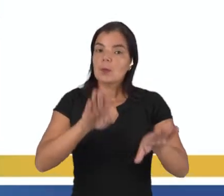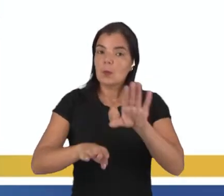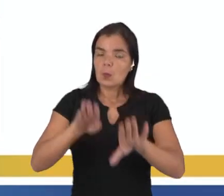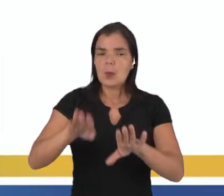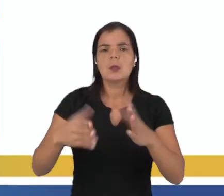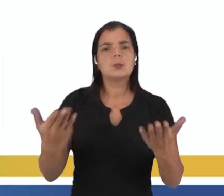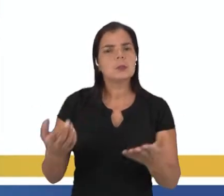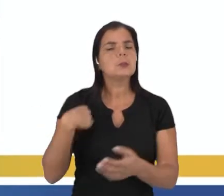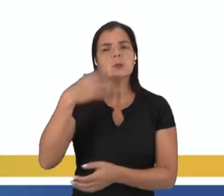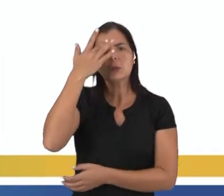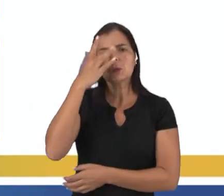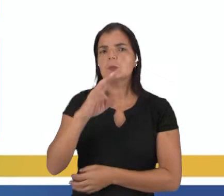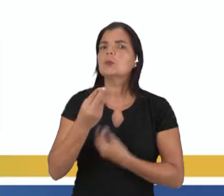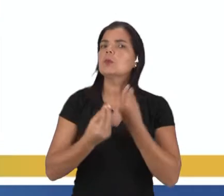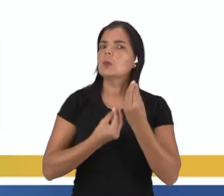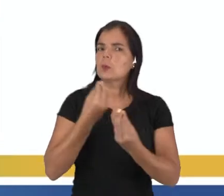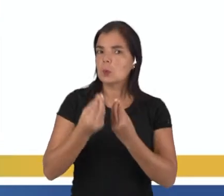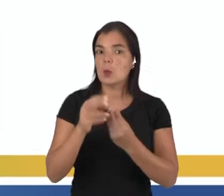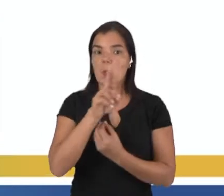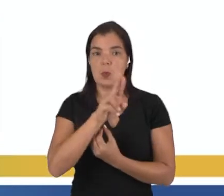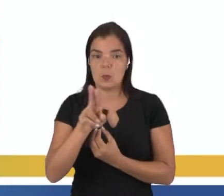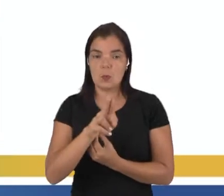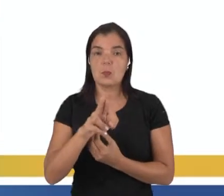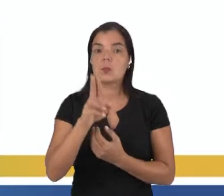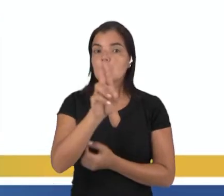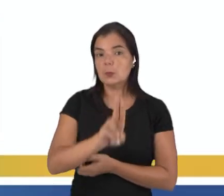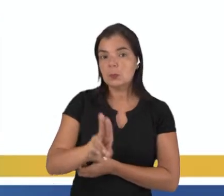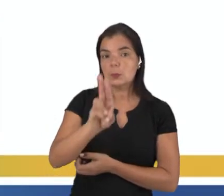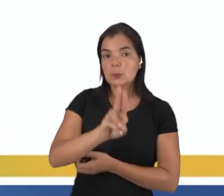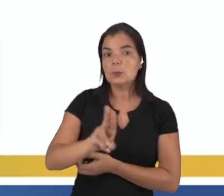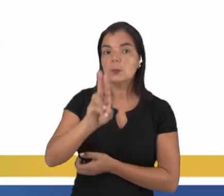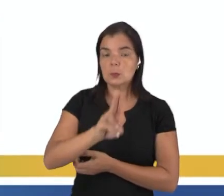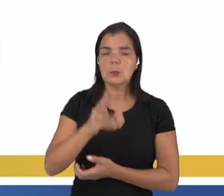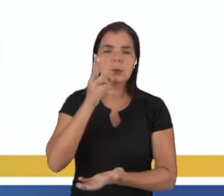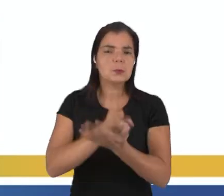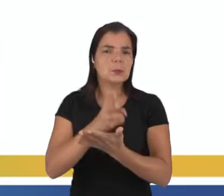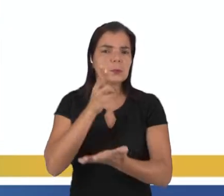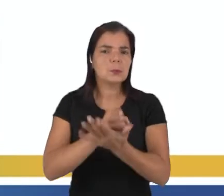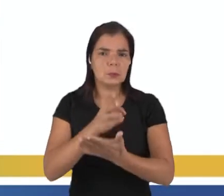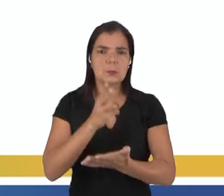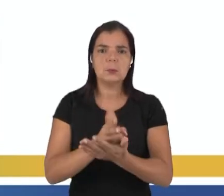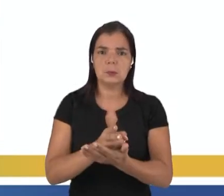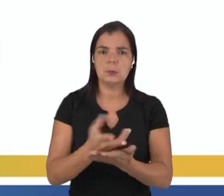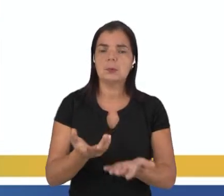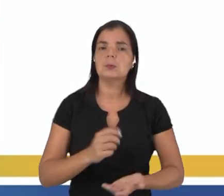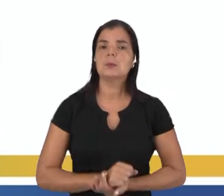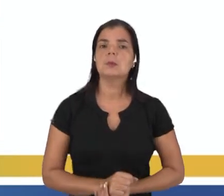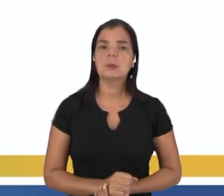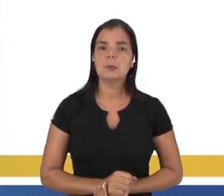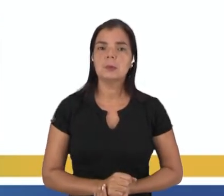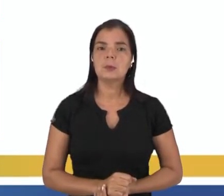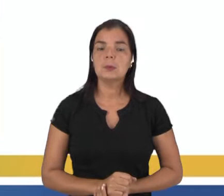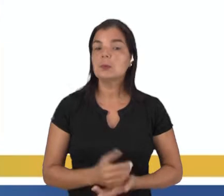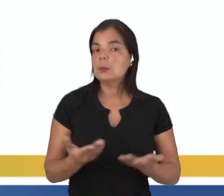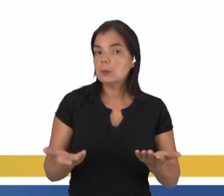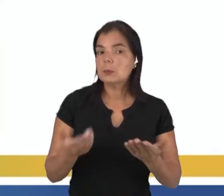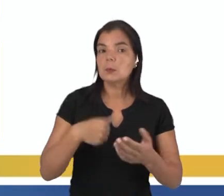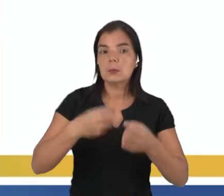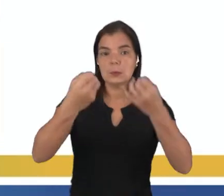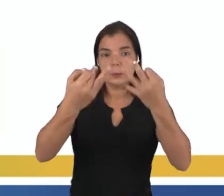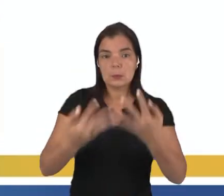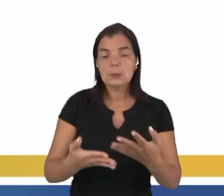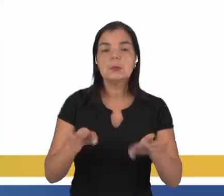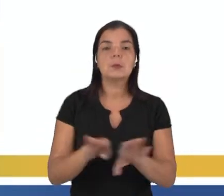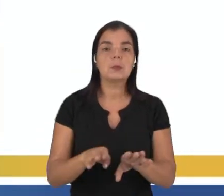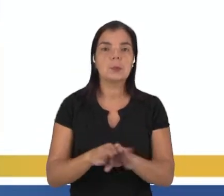muitas vezes não sabermos seu nome, nós usamos o tempo todo, né? O tempo inteiro. Então, quando